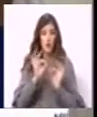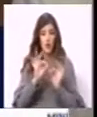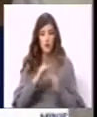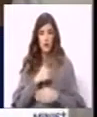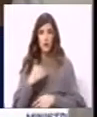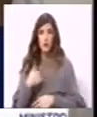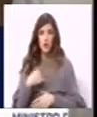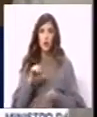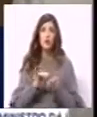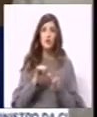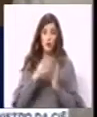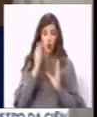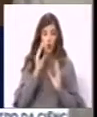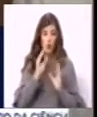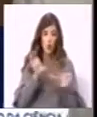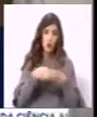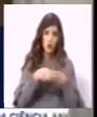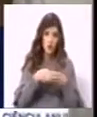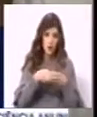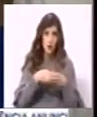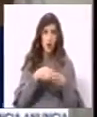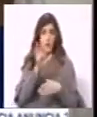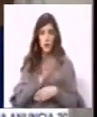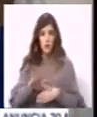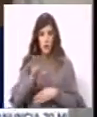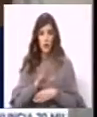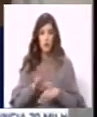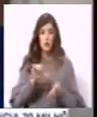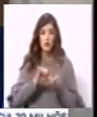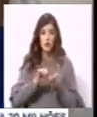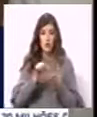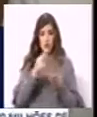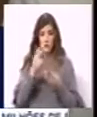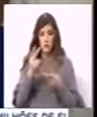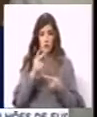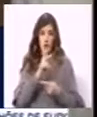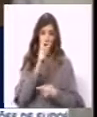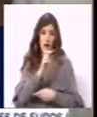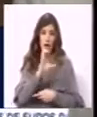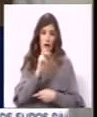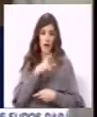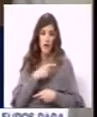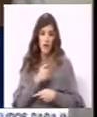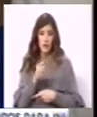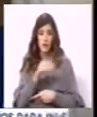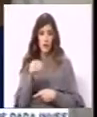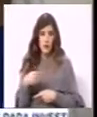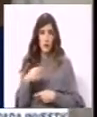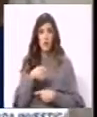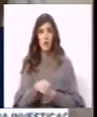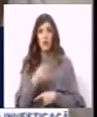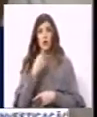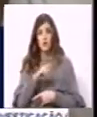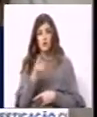chamado Conselho Nacional dos Centros Académicos Clínicos, e agora vamos dar mais um passo na